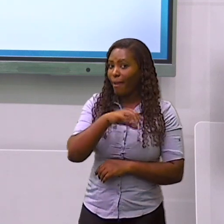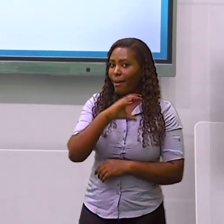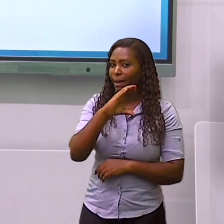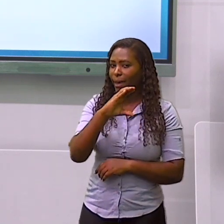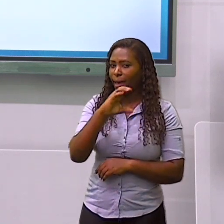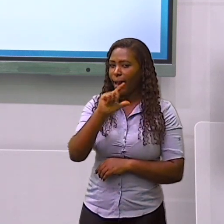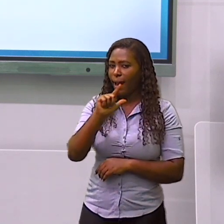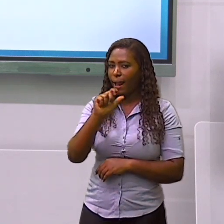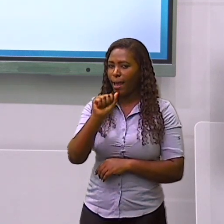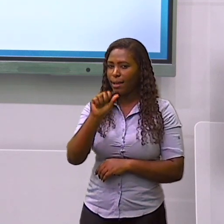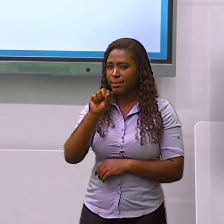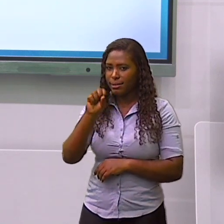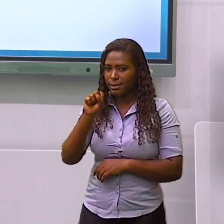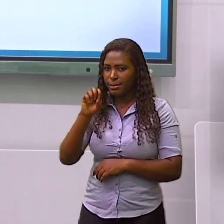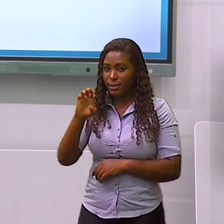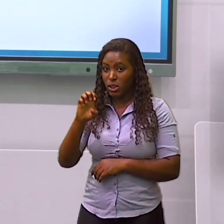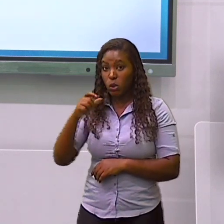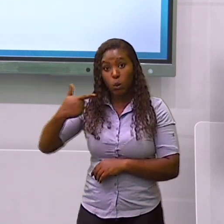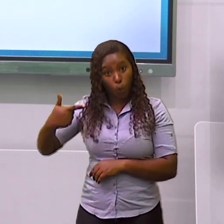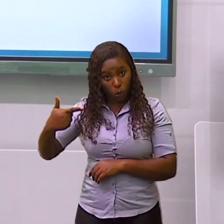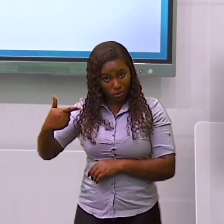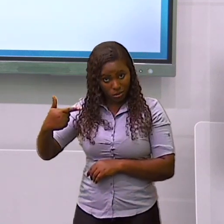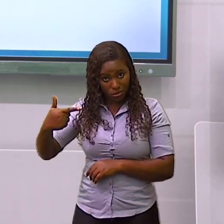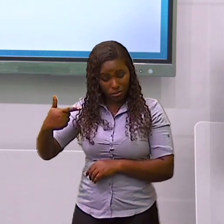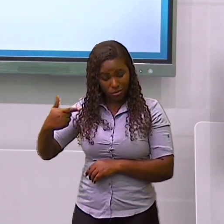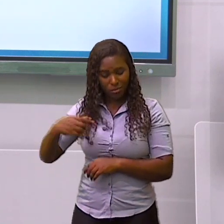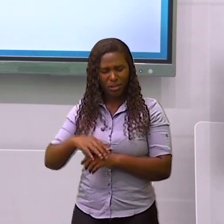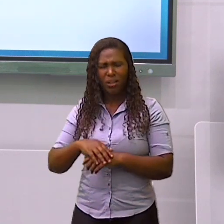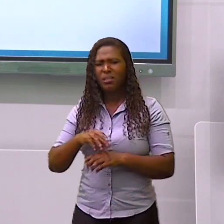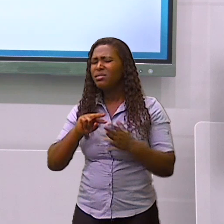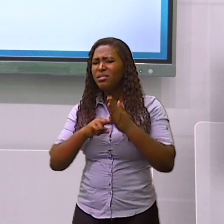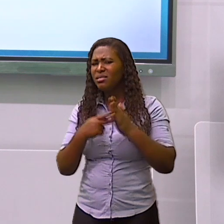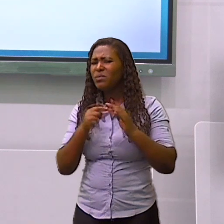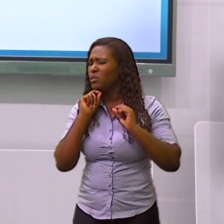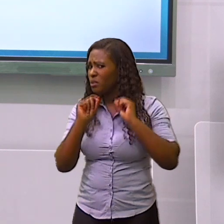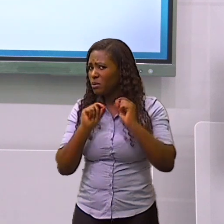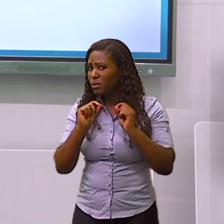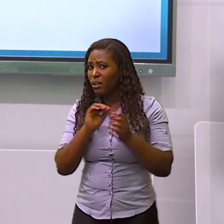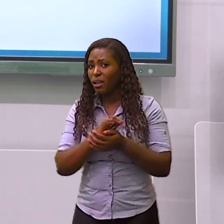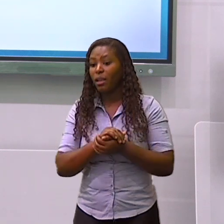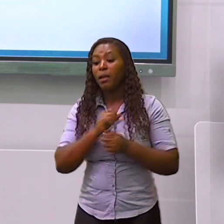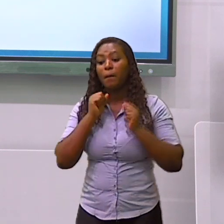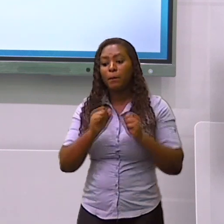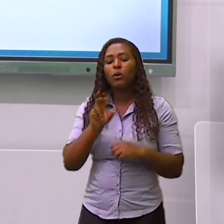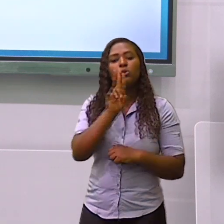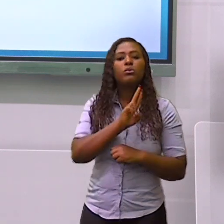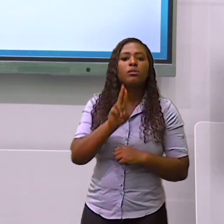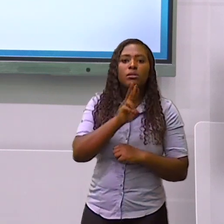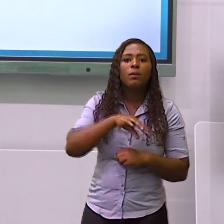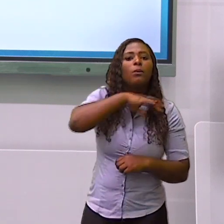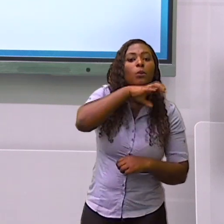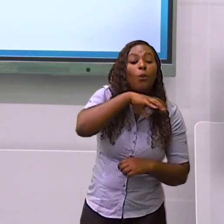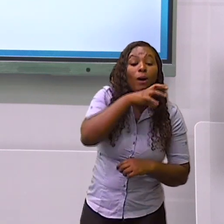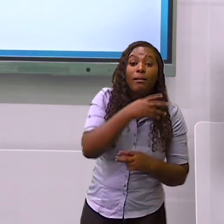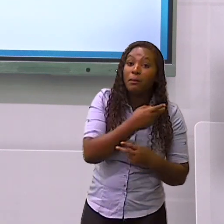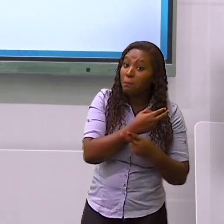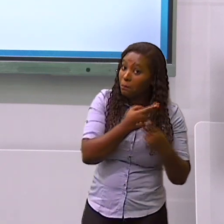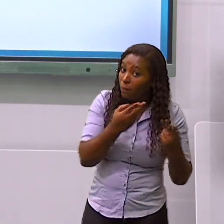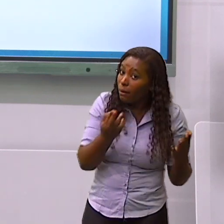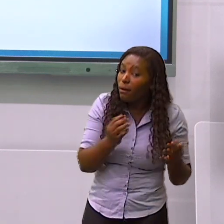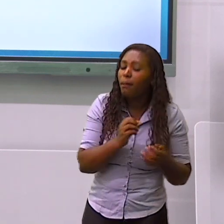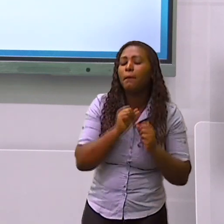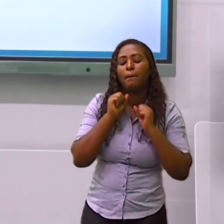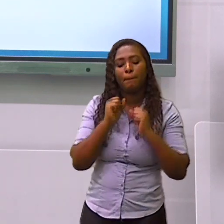utilizada para consumo animal, irrigação, recreação e após o